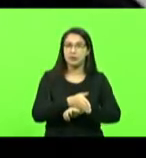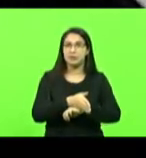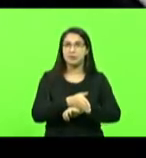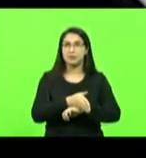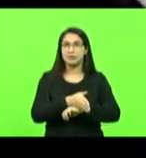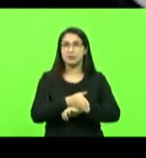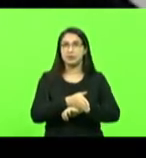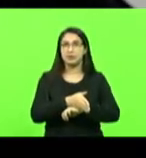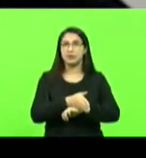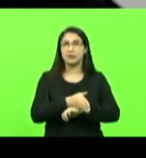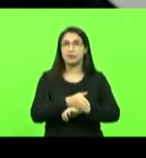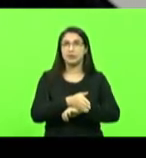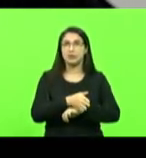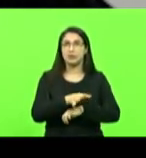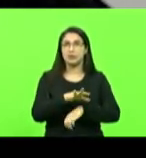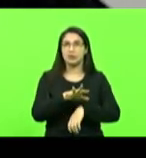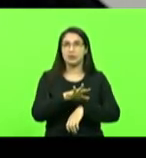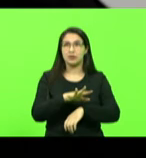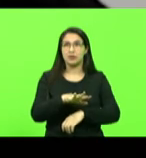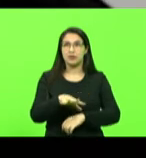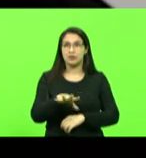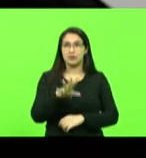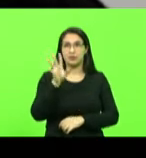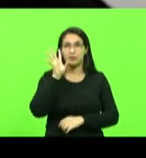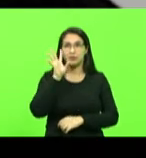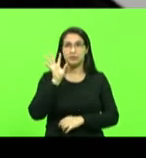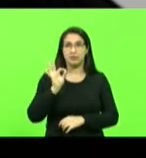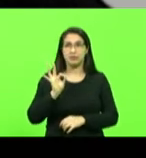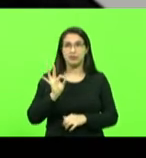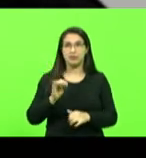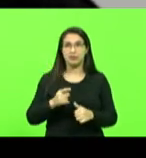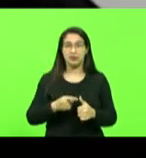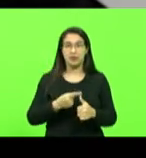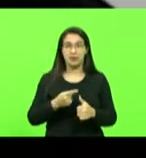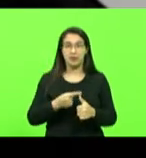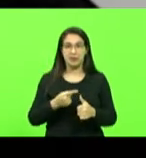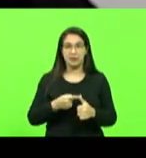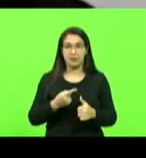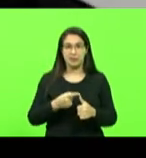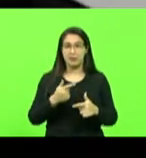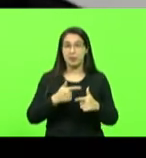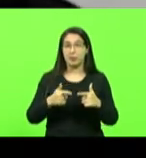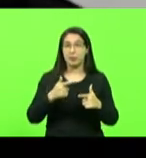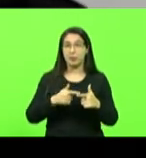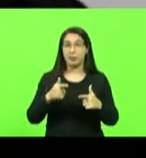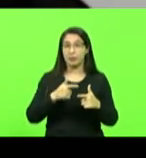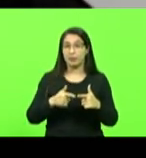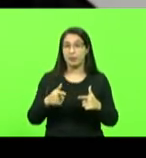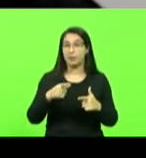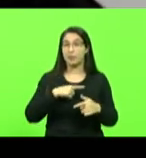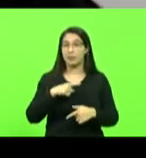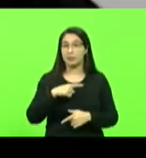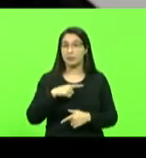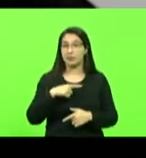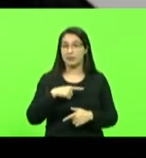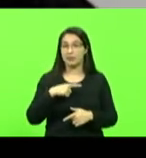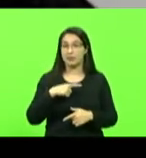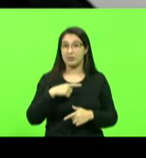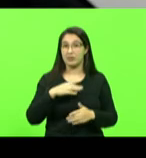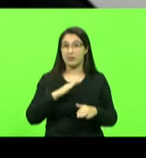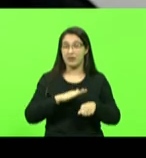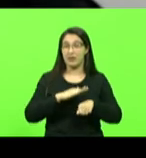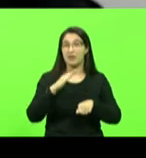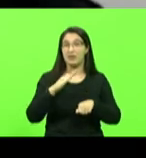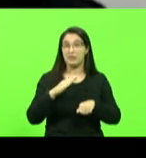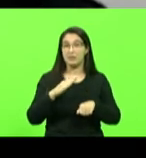já notei que o primeiro problema, grande problema que tem